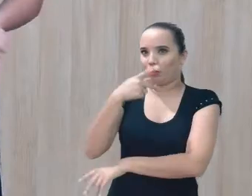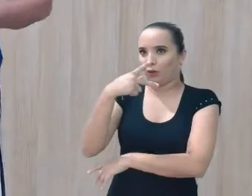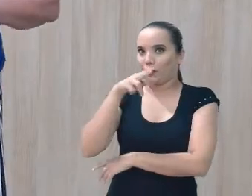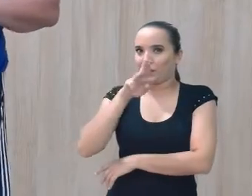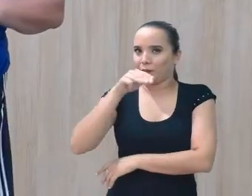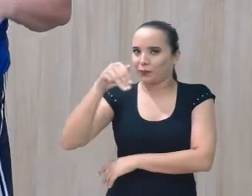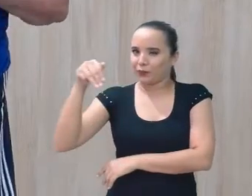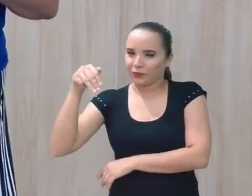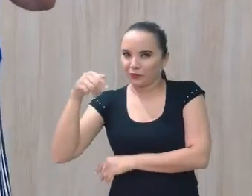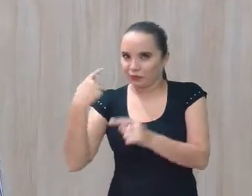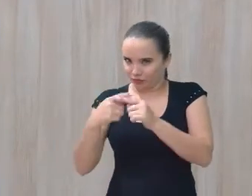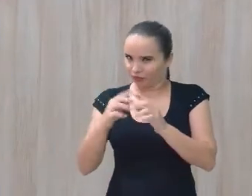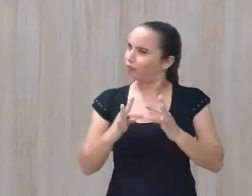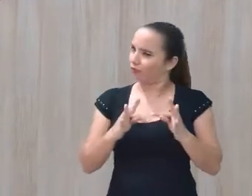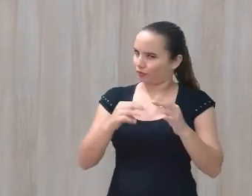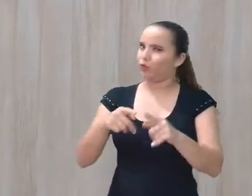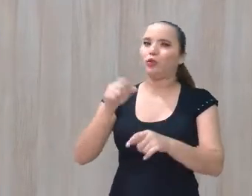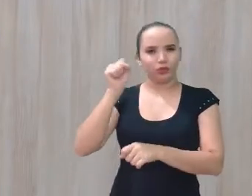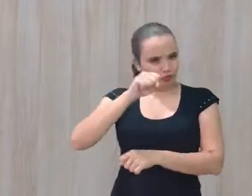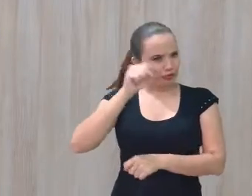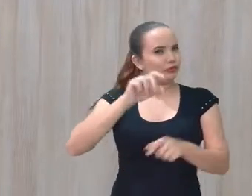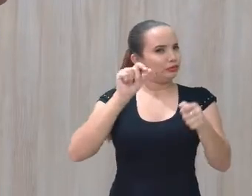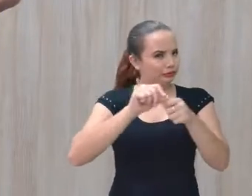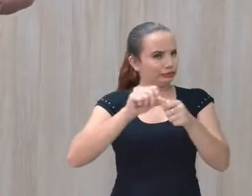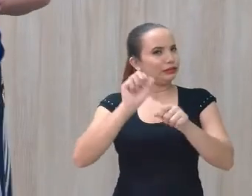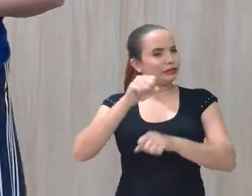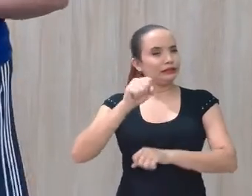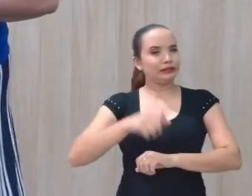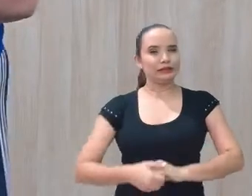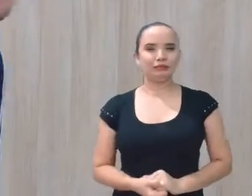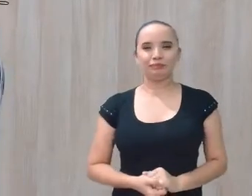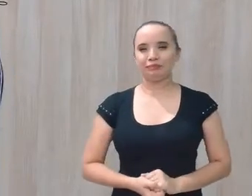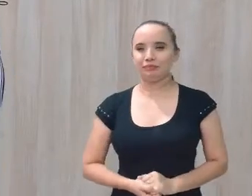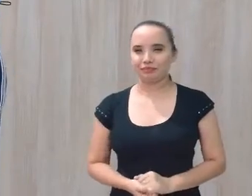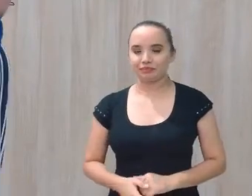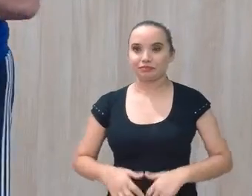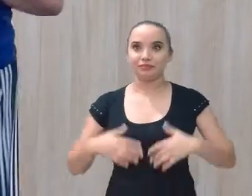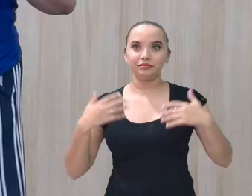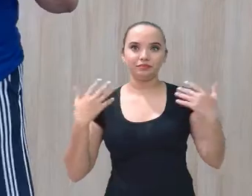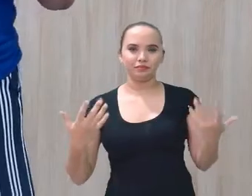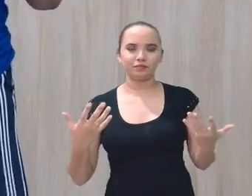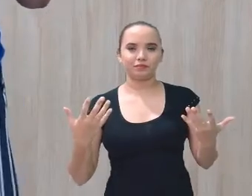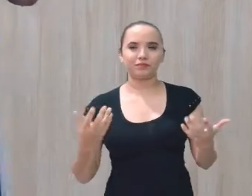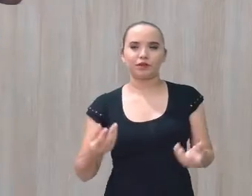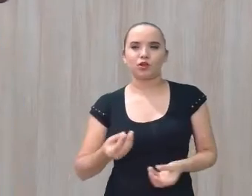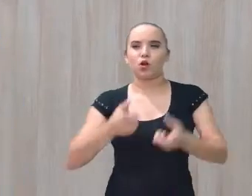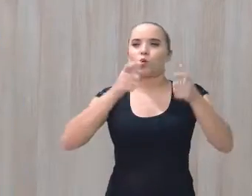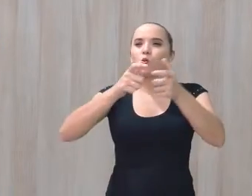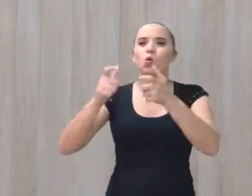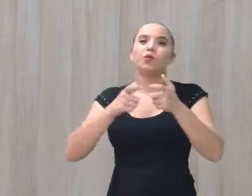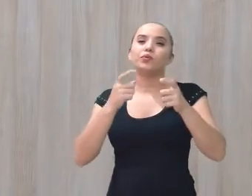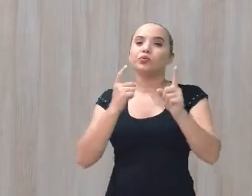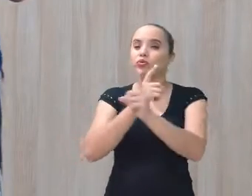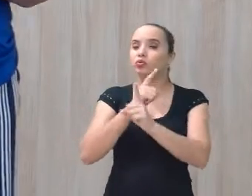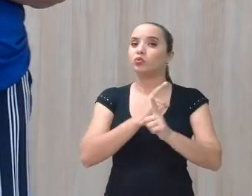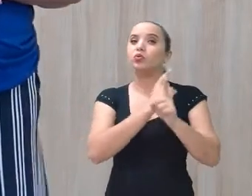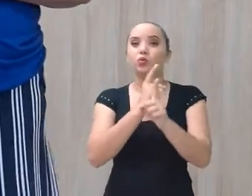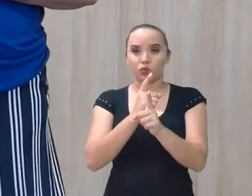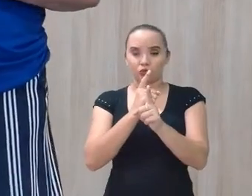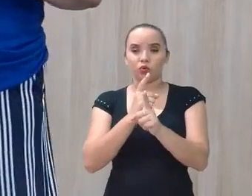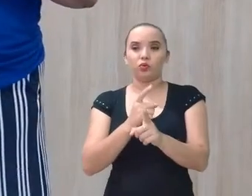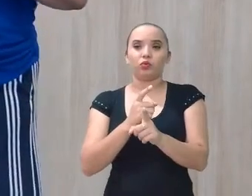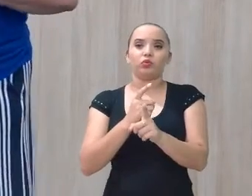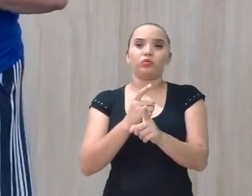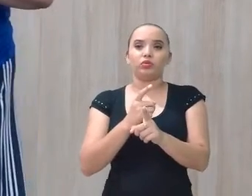não faz. Só para a gente se divertir um pouquinho. Bora lá. E aí, onde é que as onomatopeias são mais